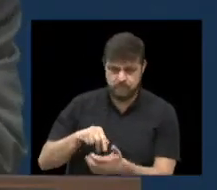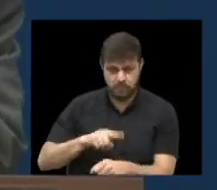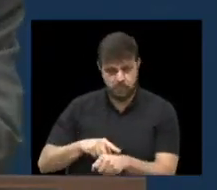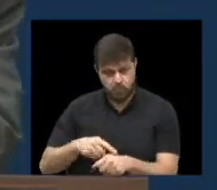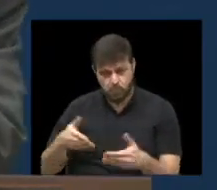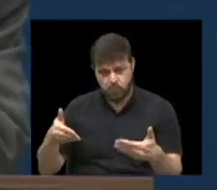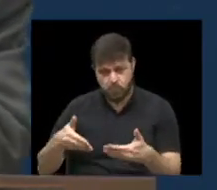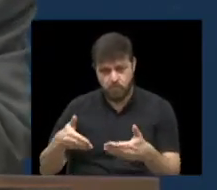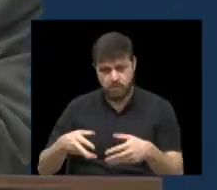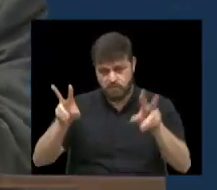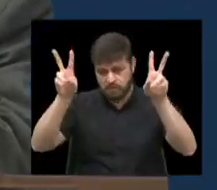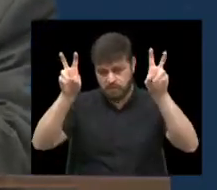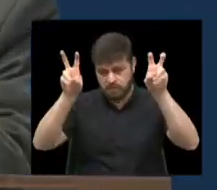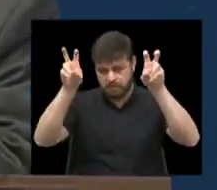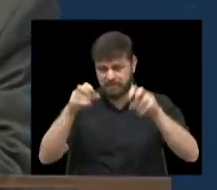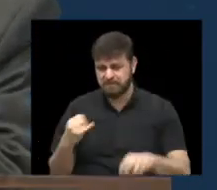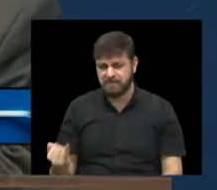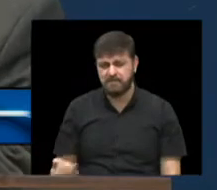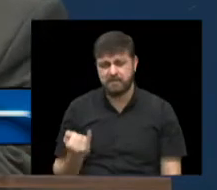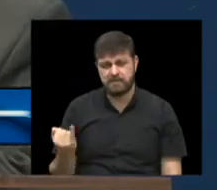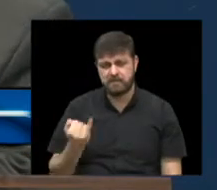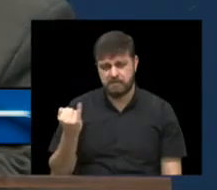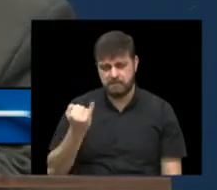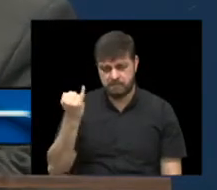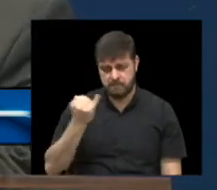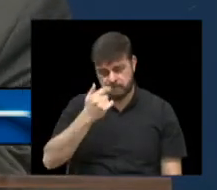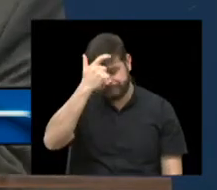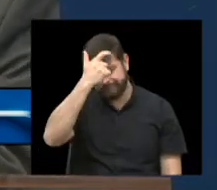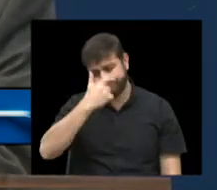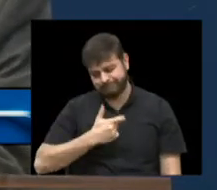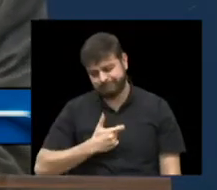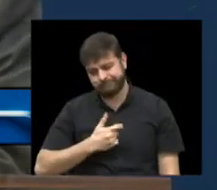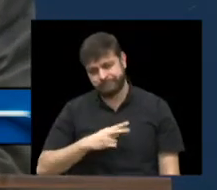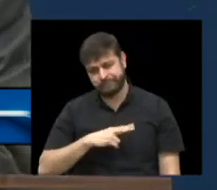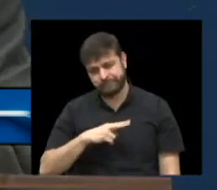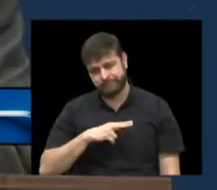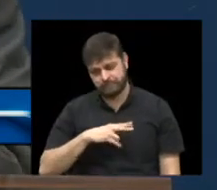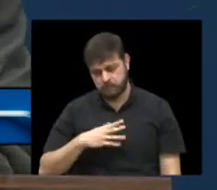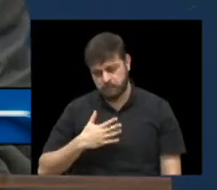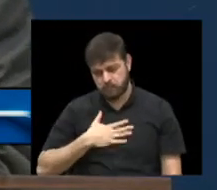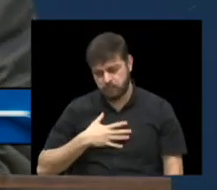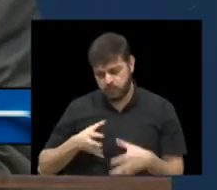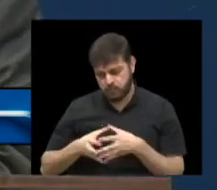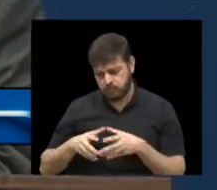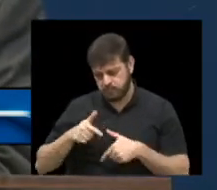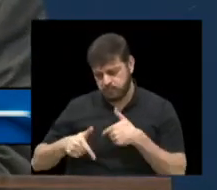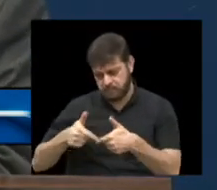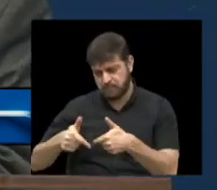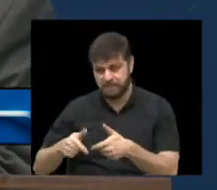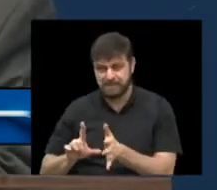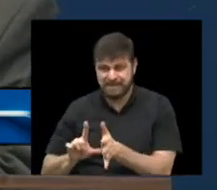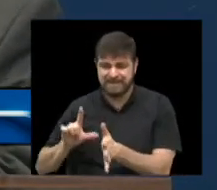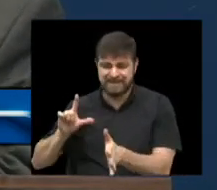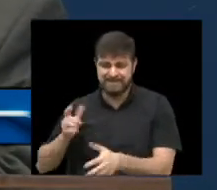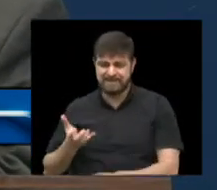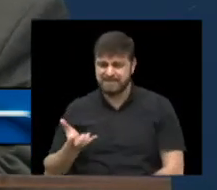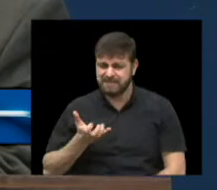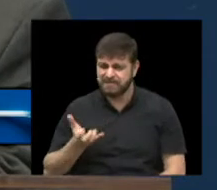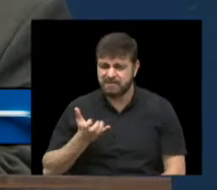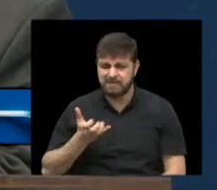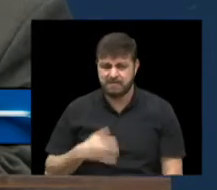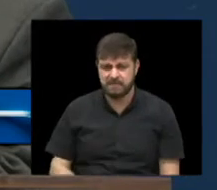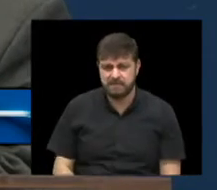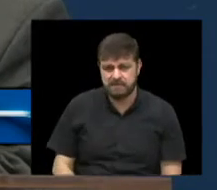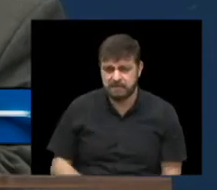para falar de um assunto assim, de relevância, principalmente para este vereador e para o meu gabinete. Mas, antes disso, eu só queria dar